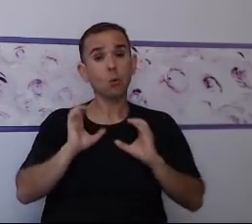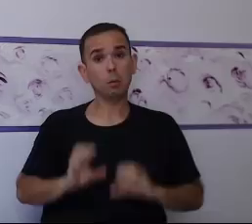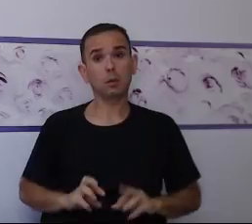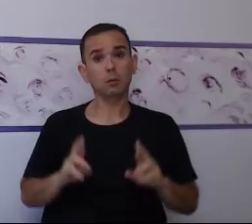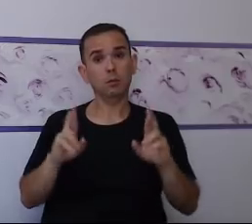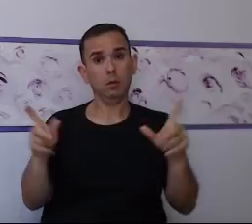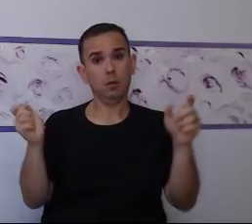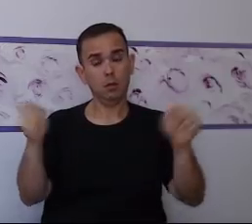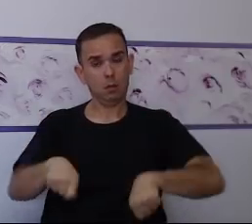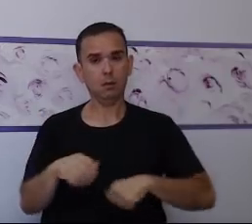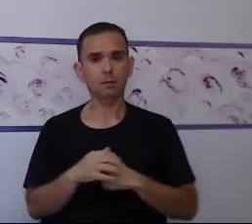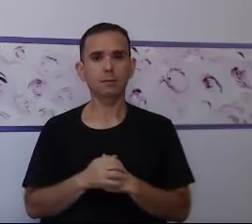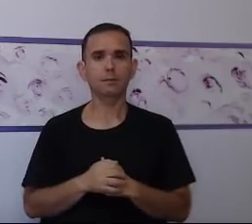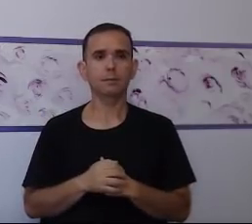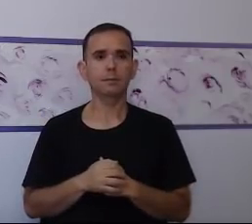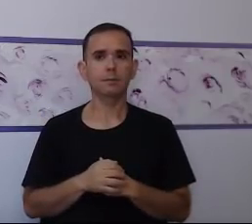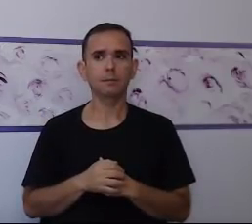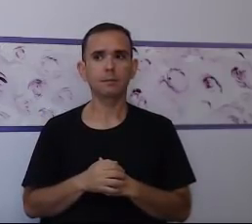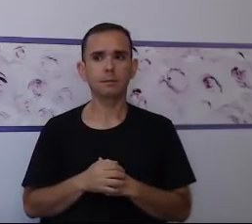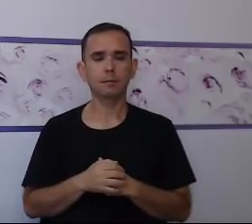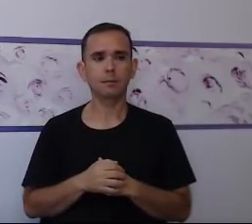diferenciado.